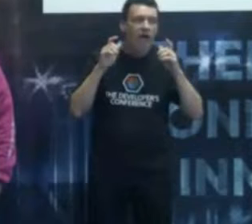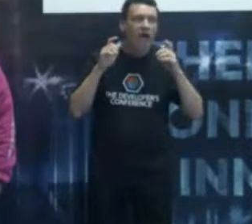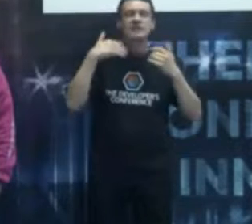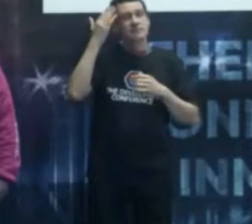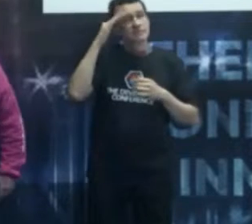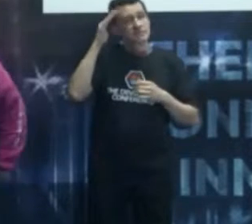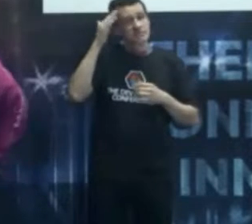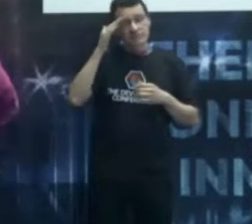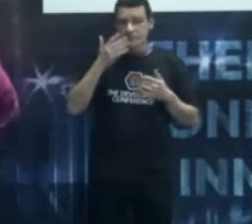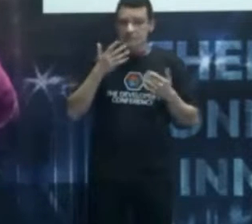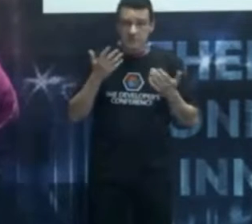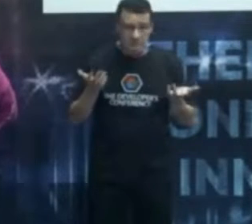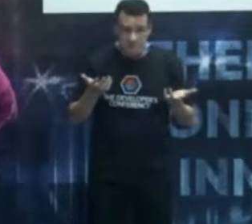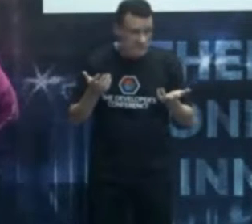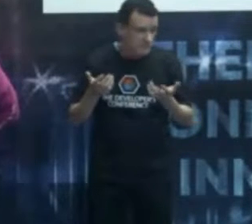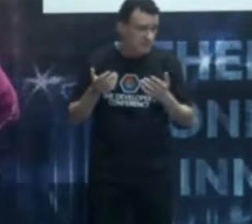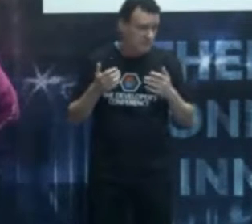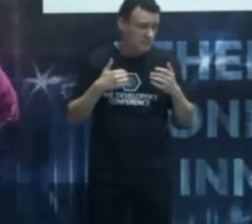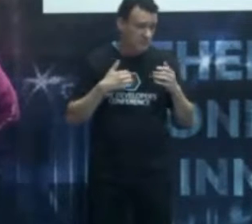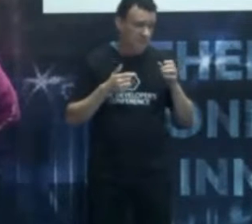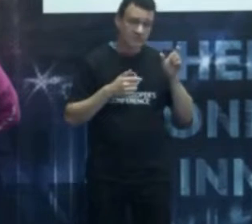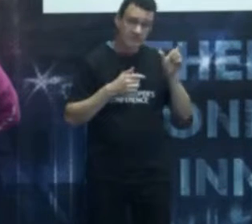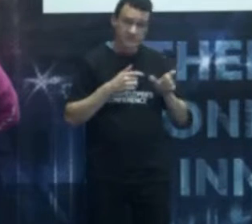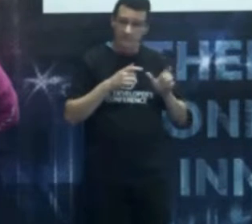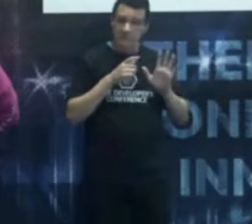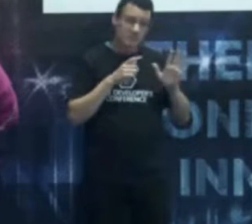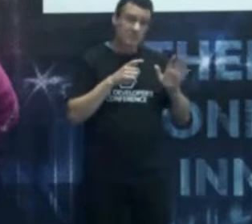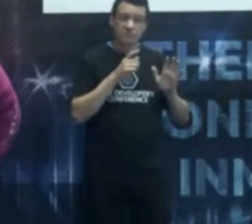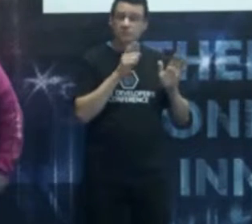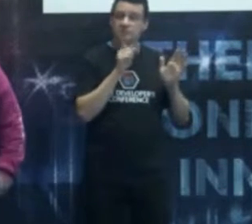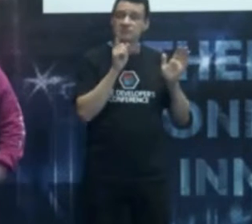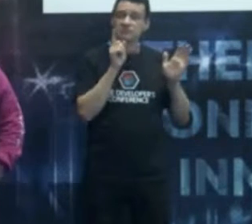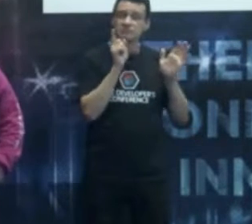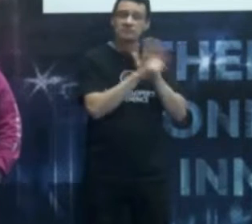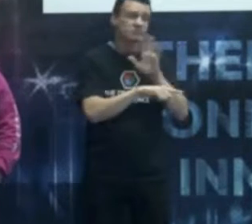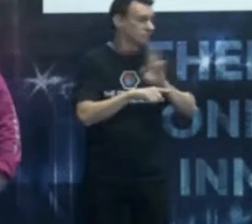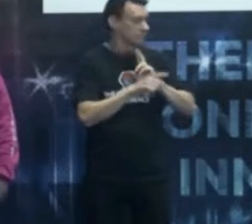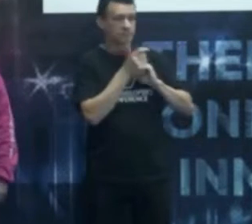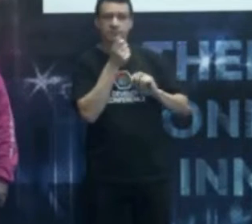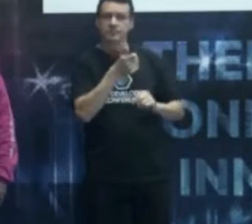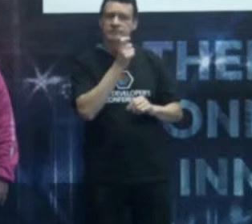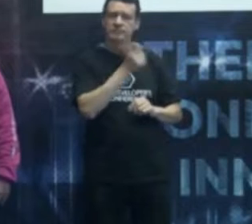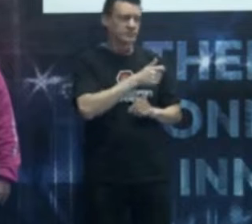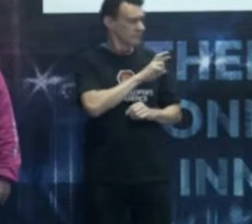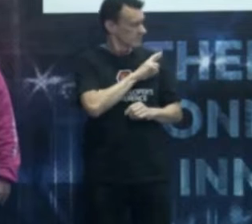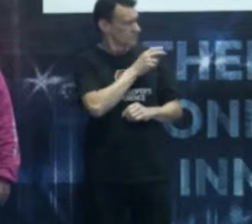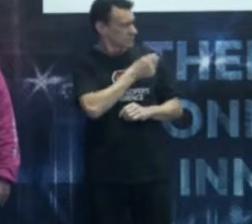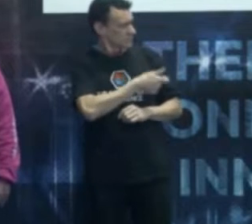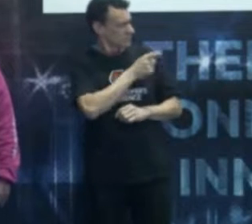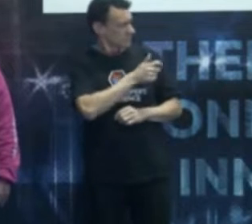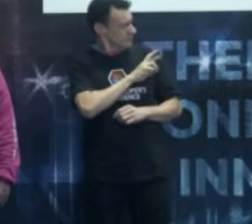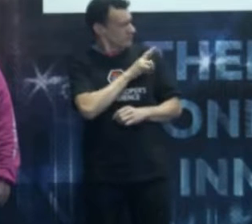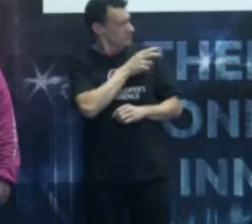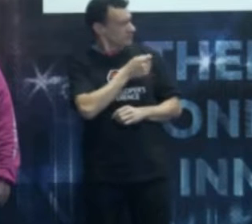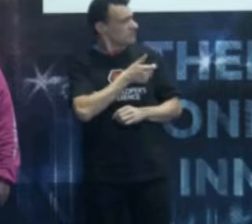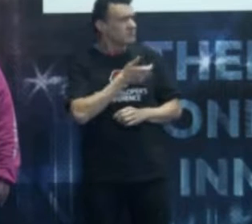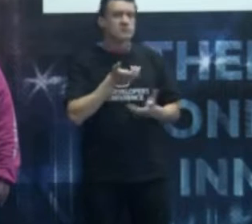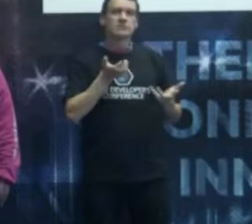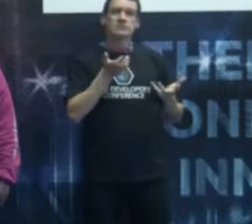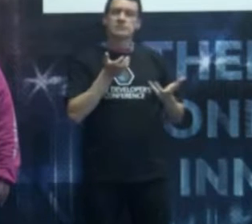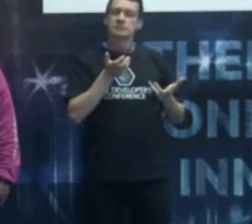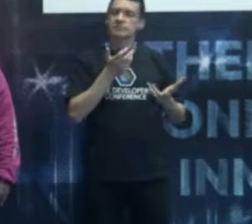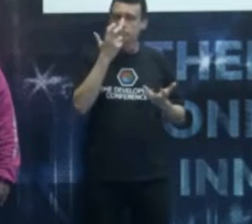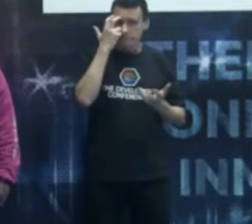perguntar isso para ele e ele me responder em 5 minutos, né? Então, eu defendo muito isso hoje em dia, assim,